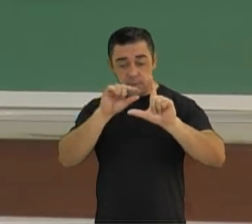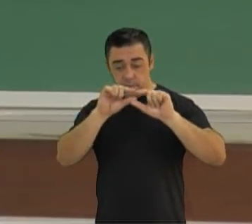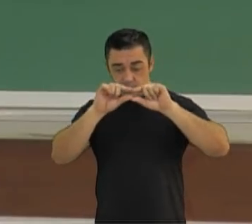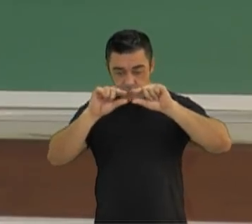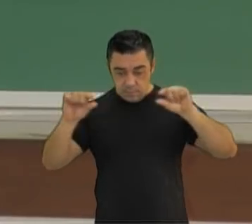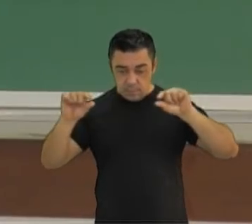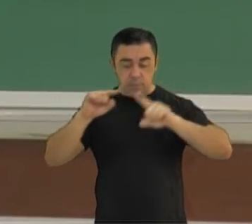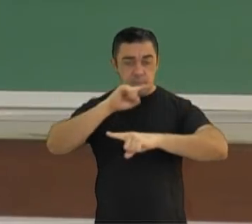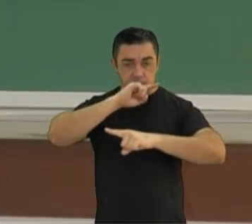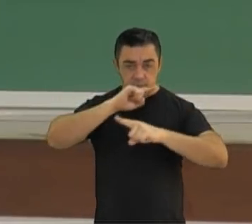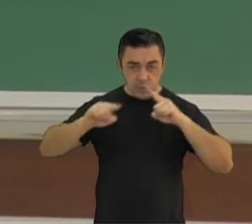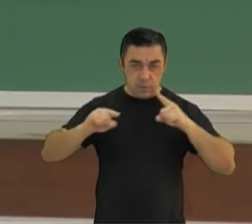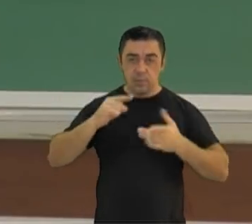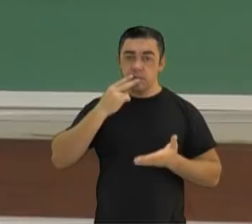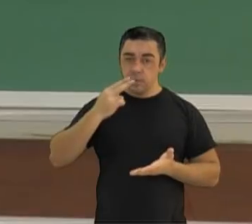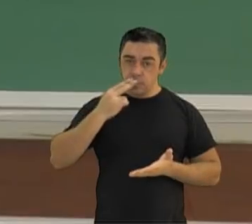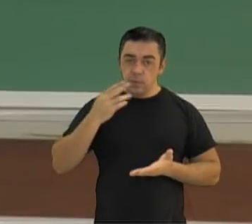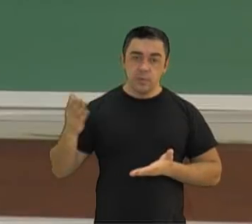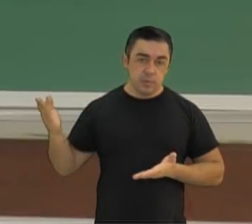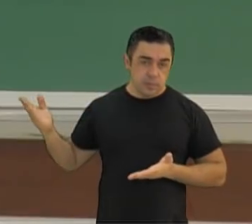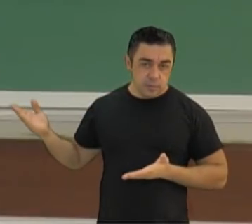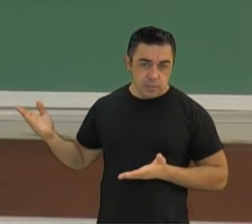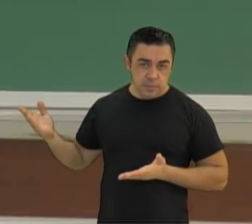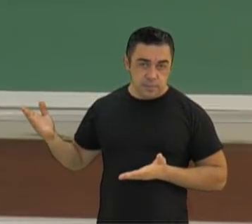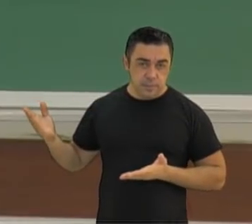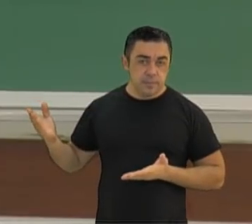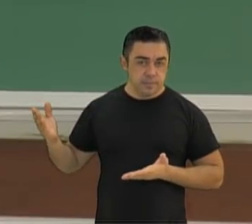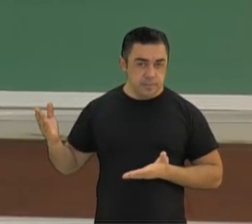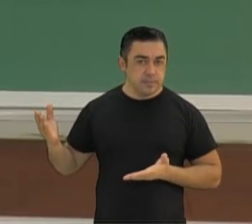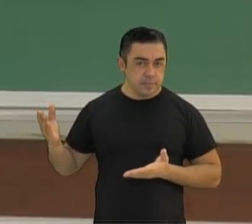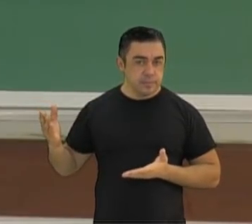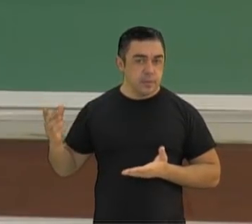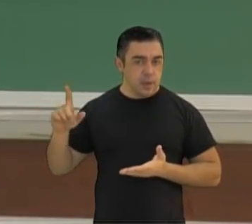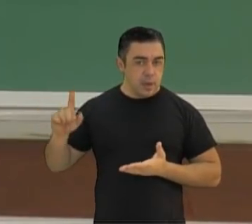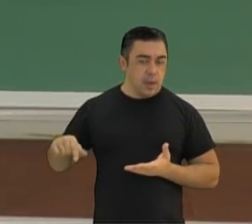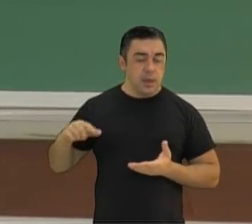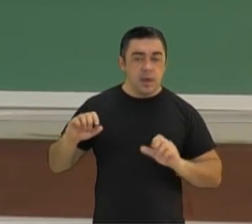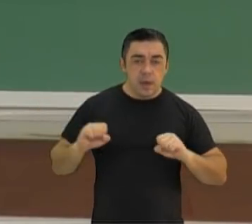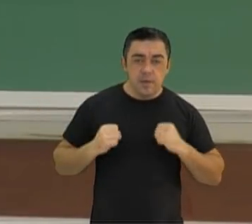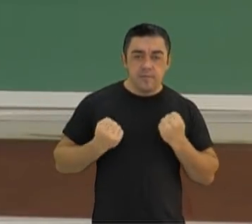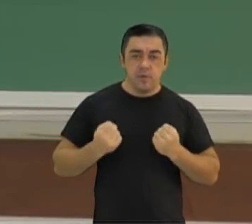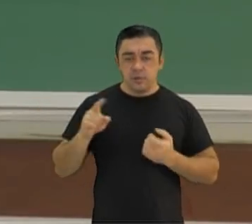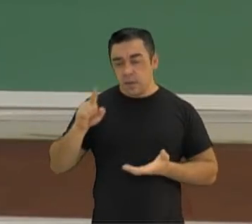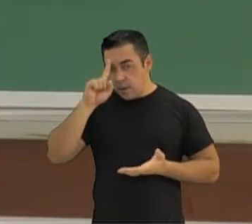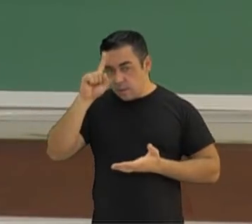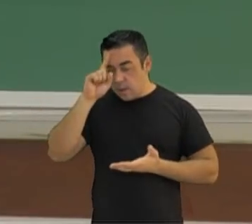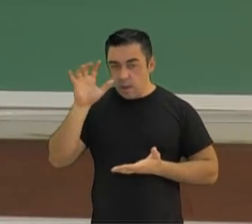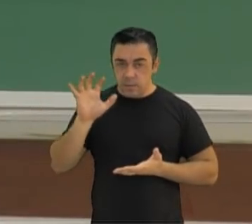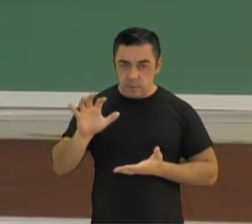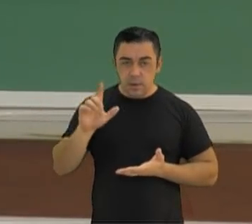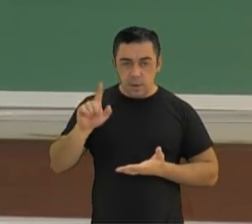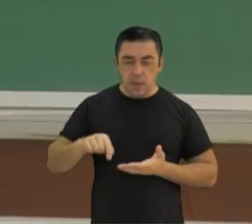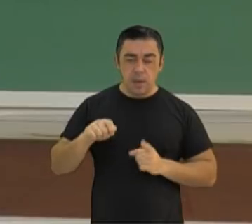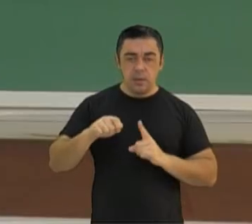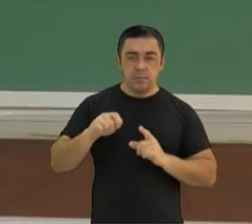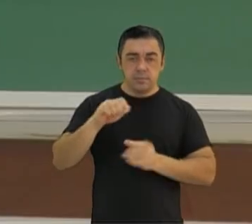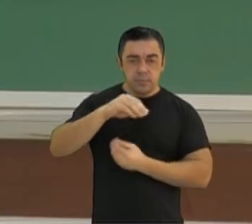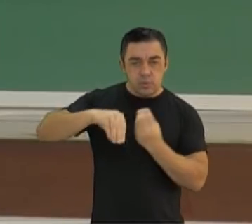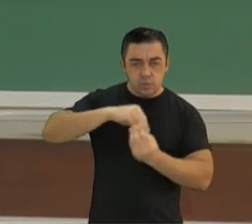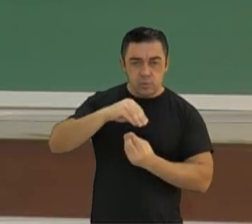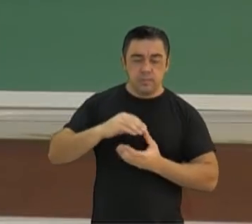além disso, eu tenho a frase proibido fumar para reforçar essa ideia. Então, eu tenho a linguagem